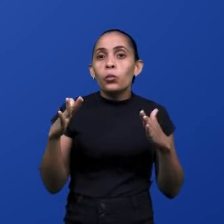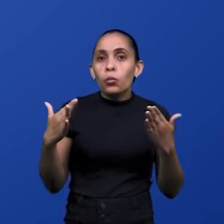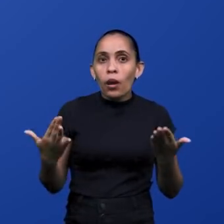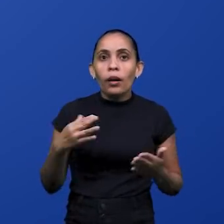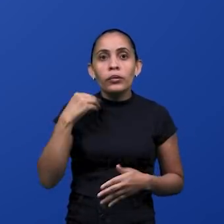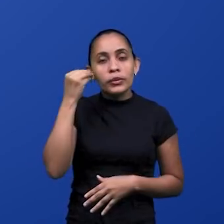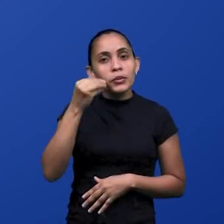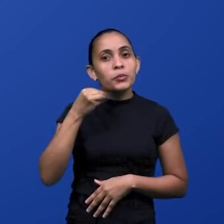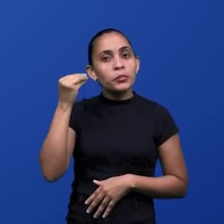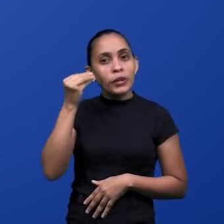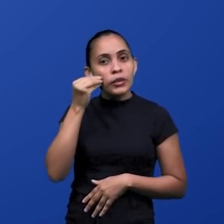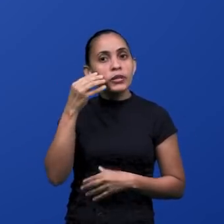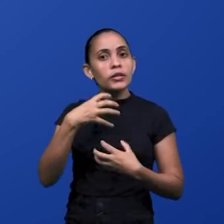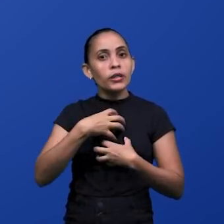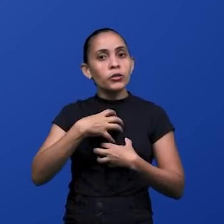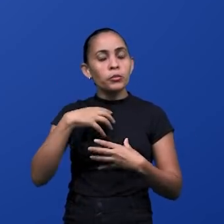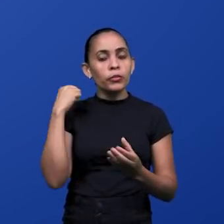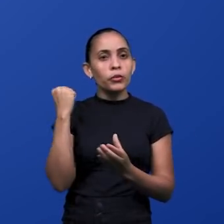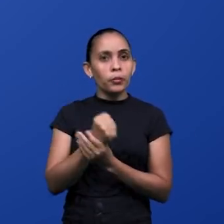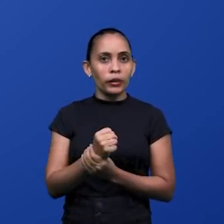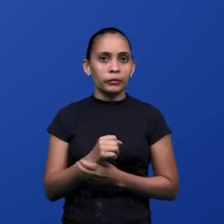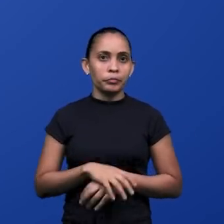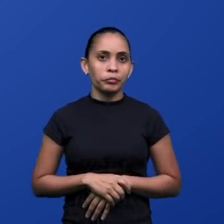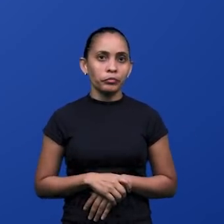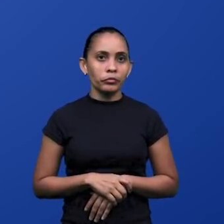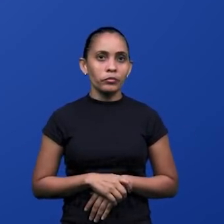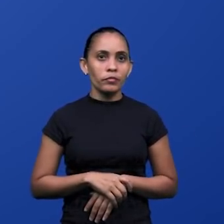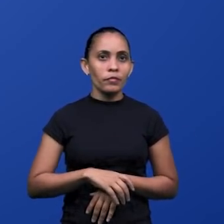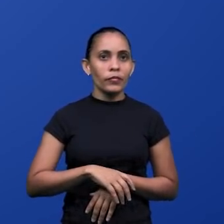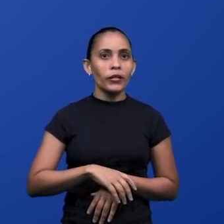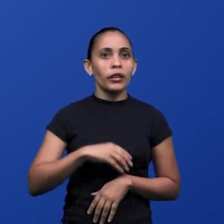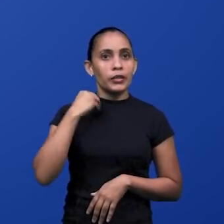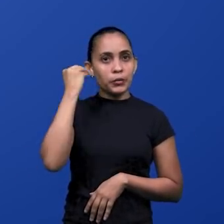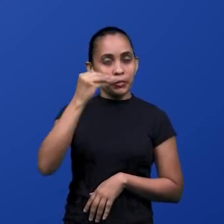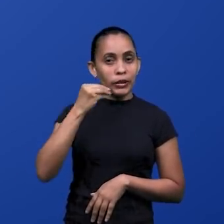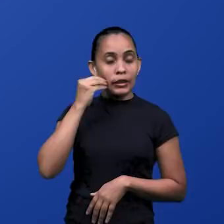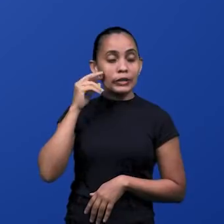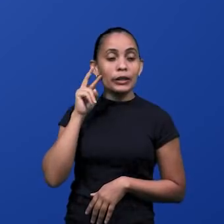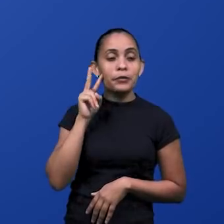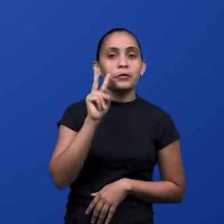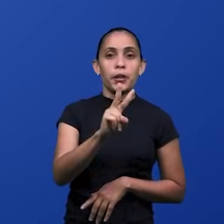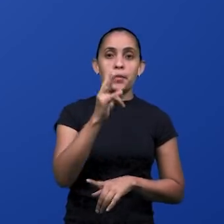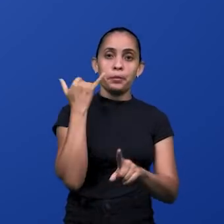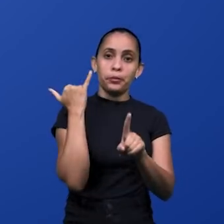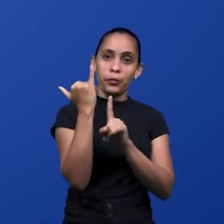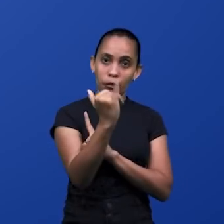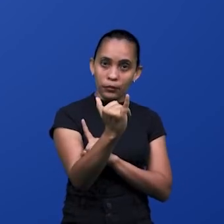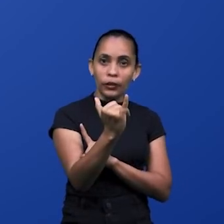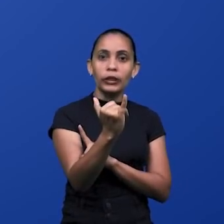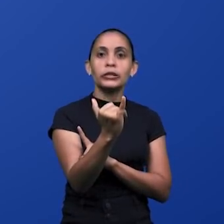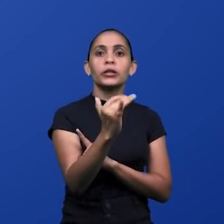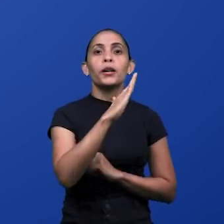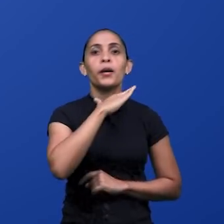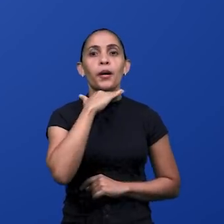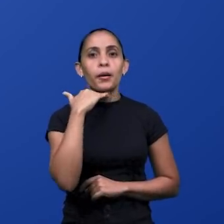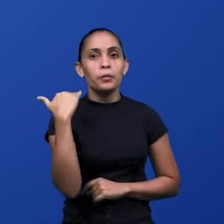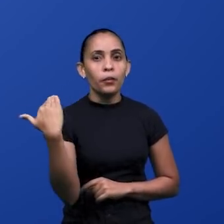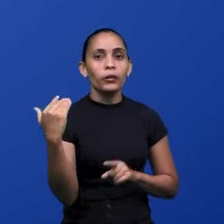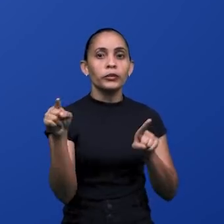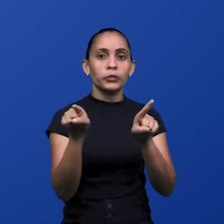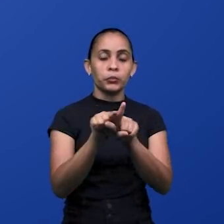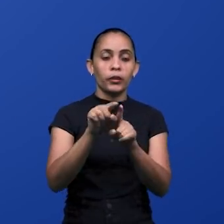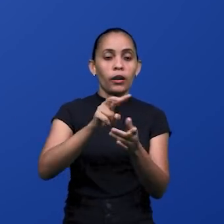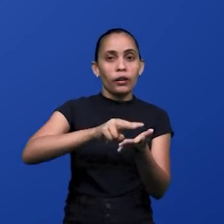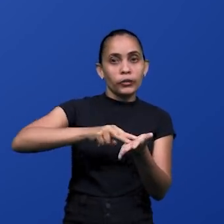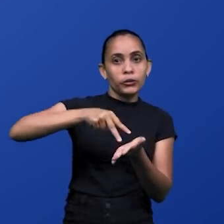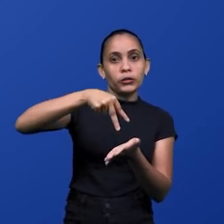Qual foi a experiência e o sentimento de Abraão? A experiência dele foi ver profeticamente a morte e